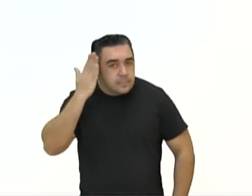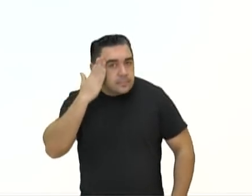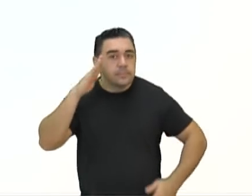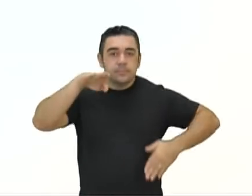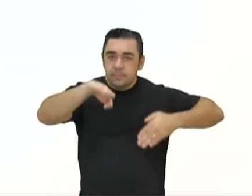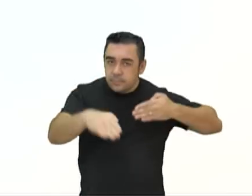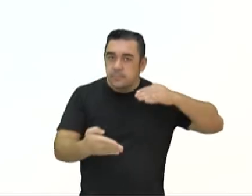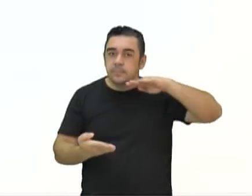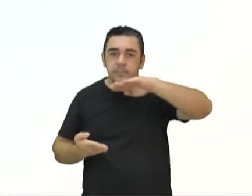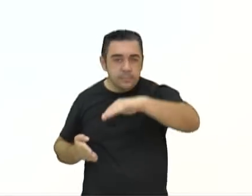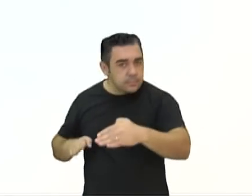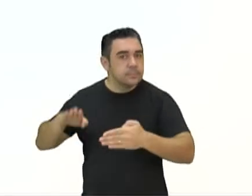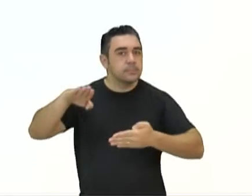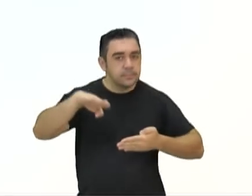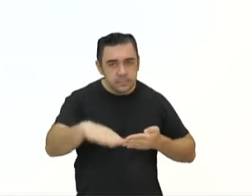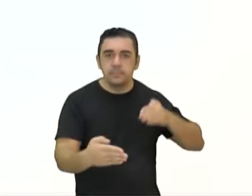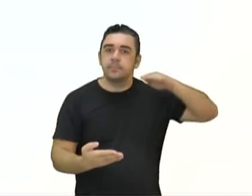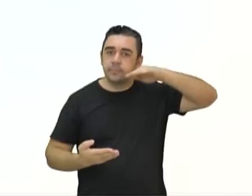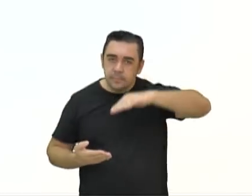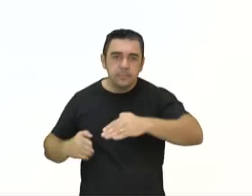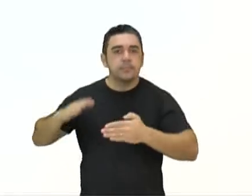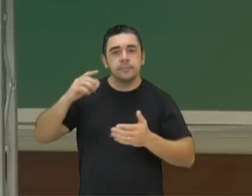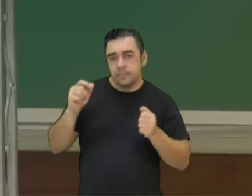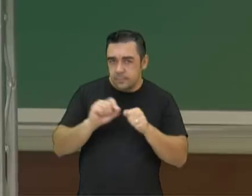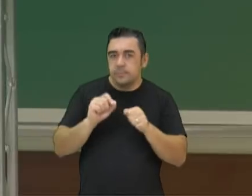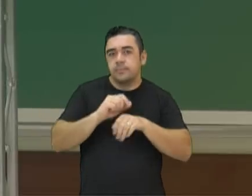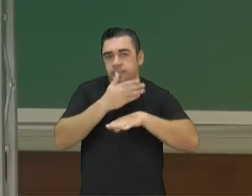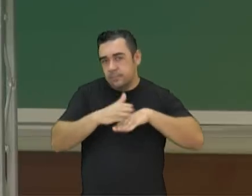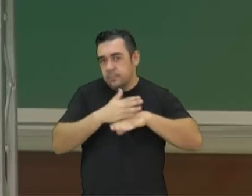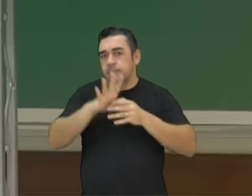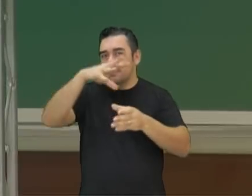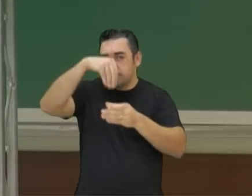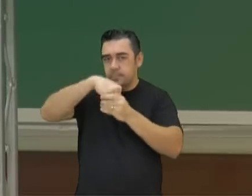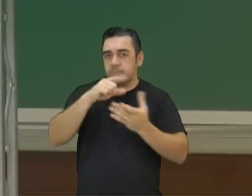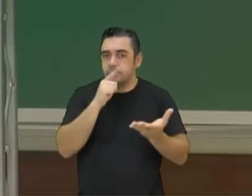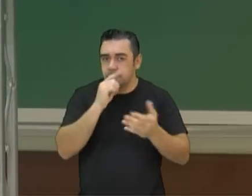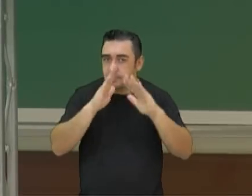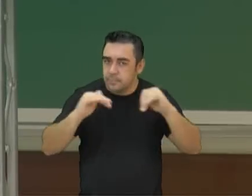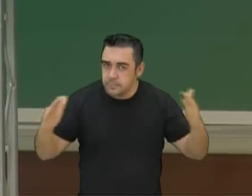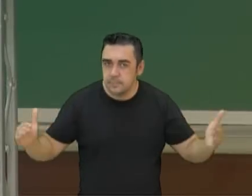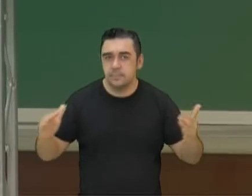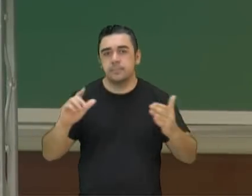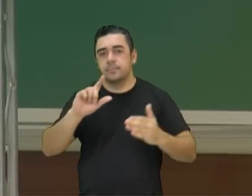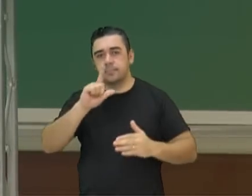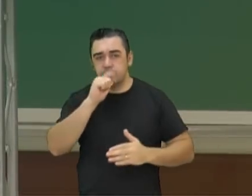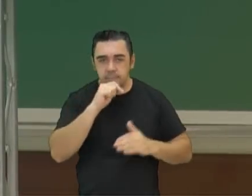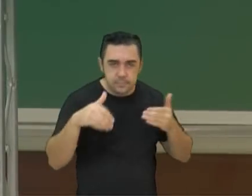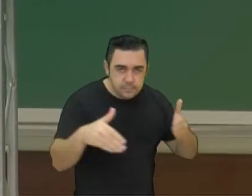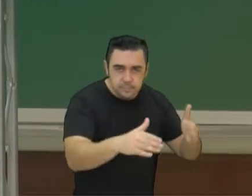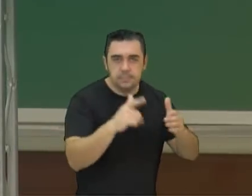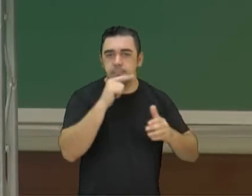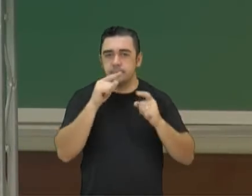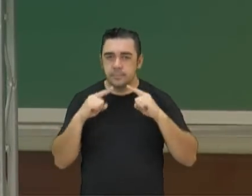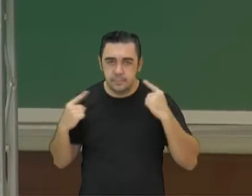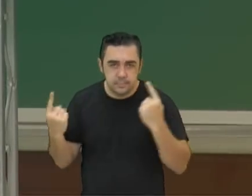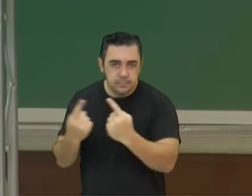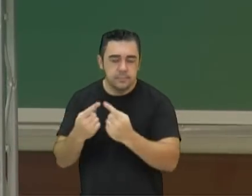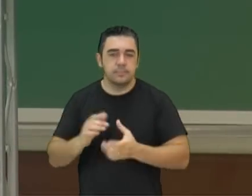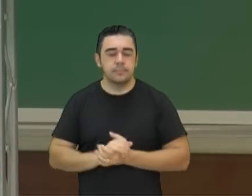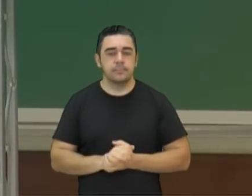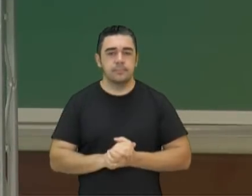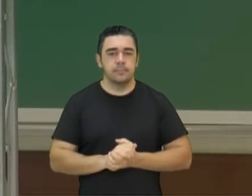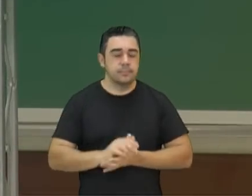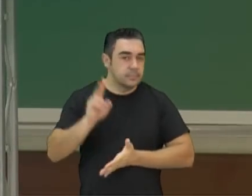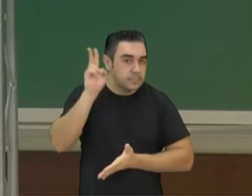para poder praticar qualquer uma dessas atividades de aventura na água.